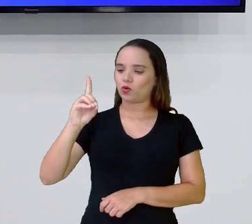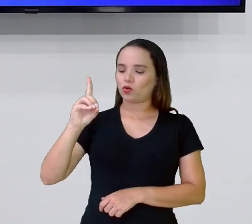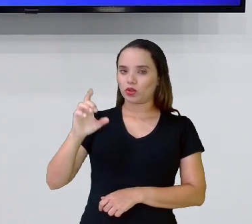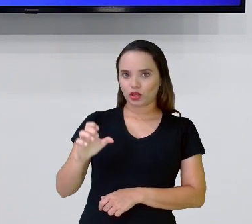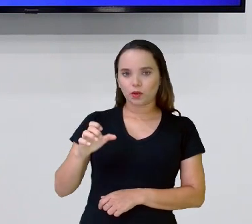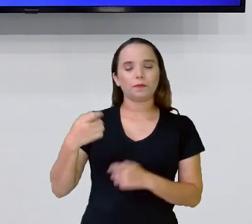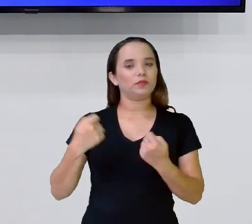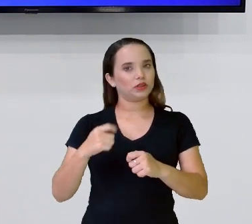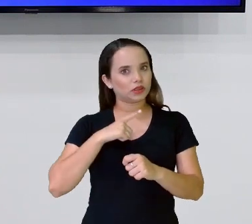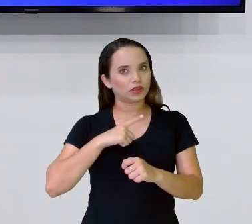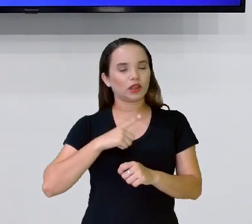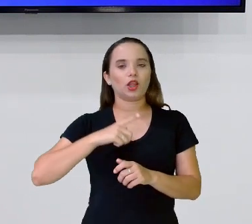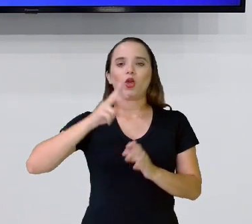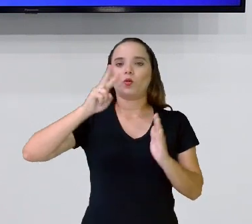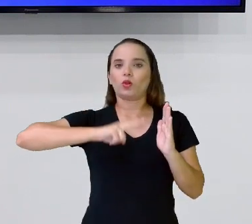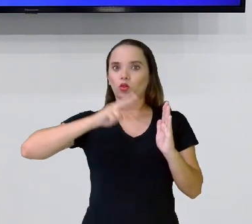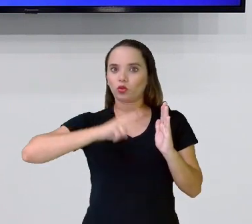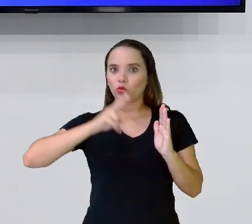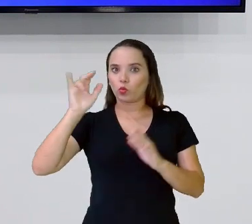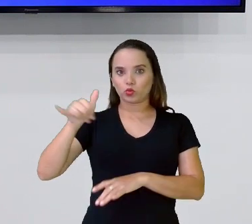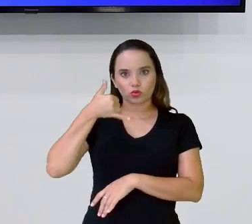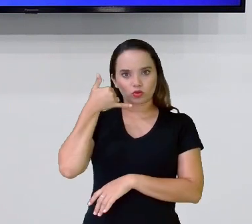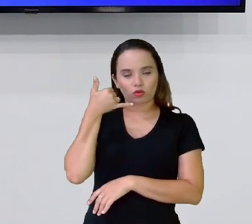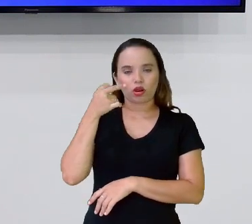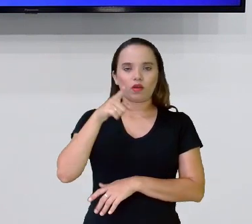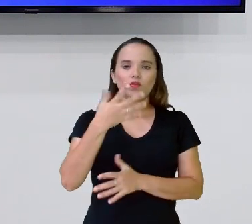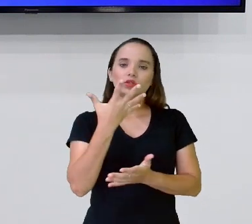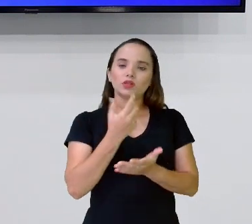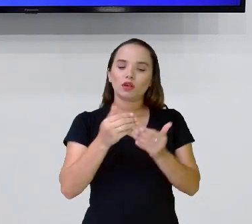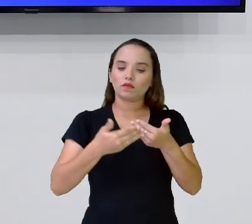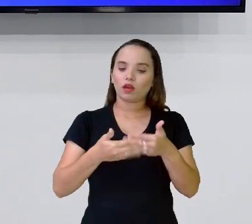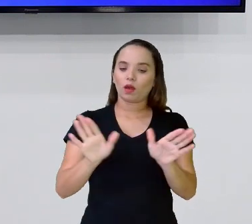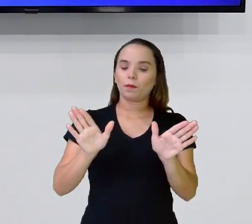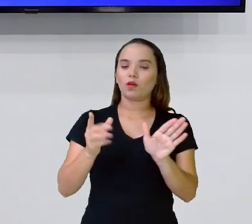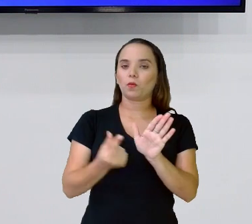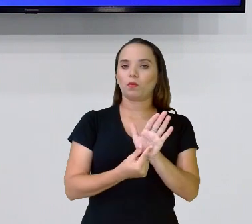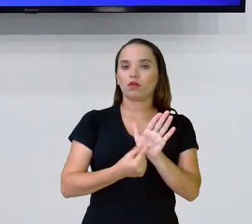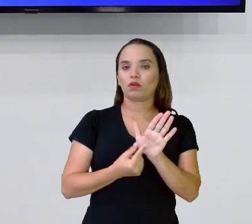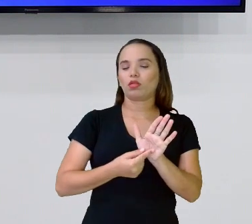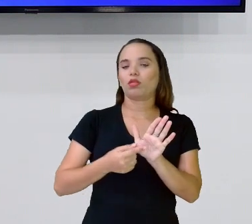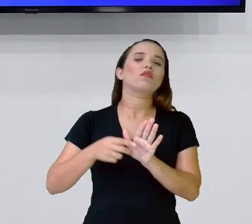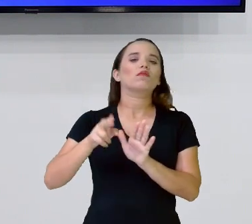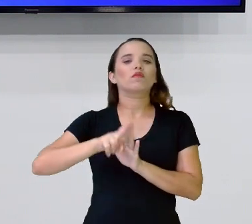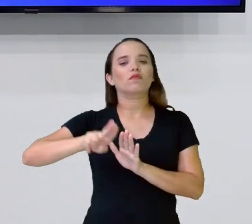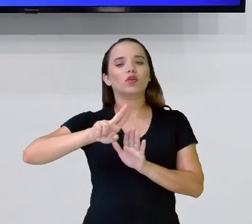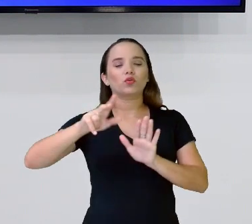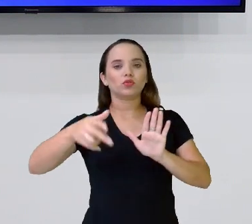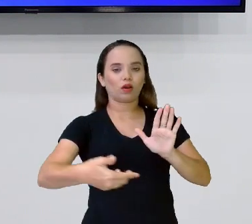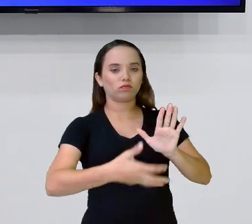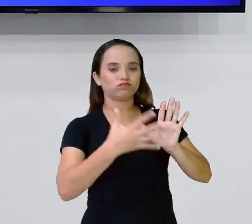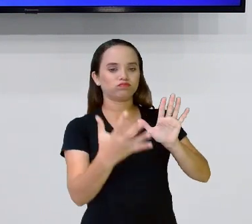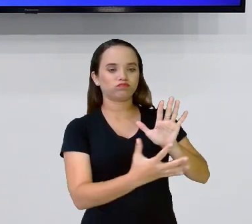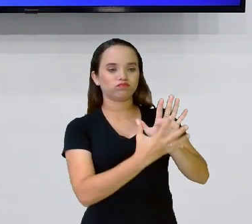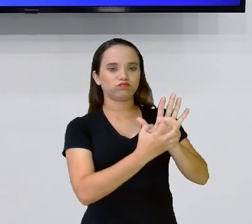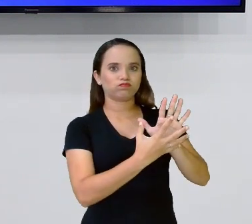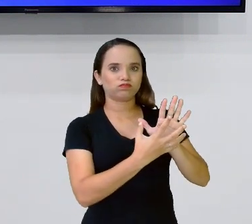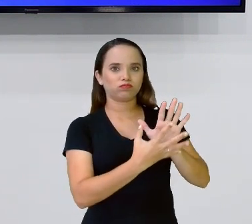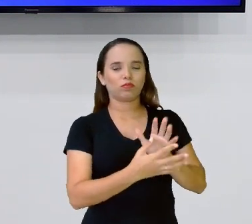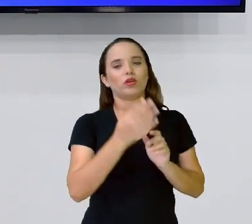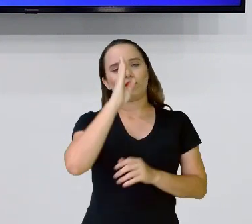QR Code e aí você abre esse aplicativo e aponta para essa imagem aí que ele vai destinar